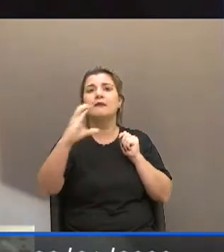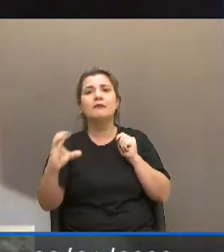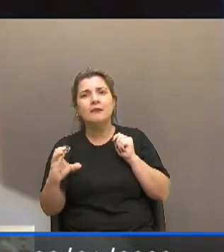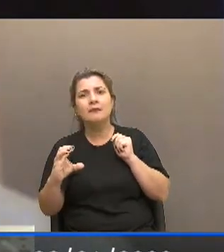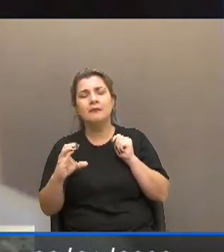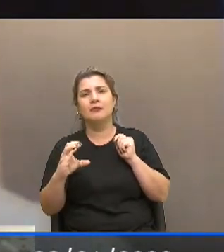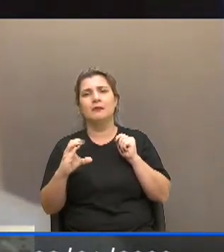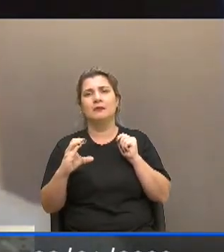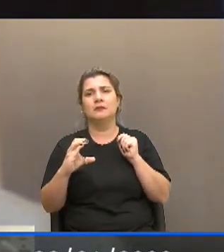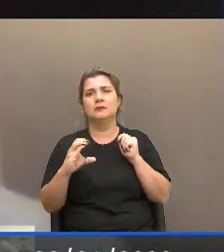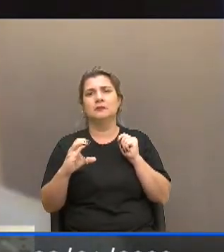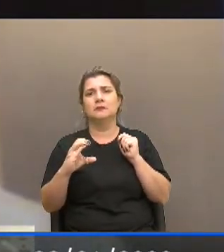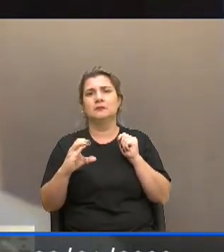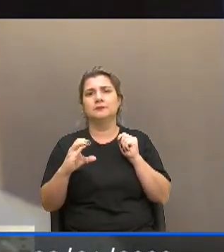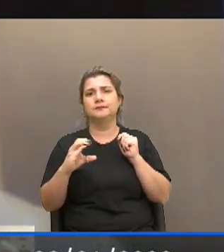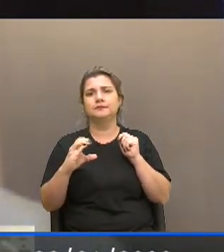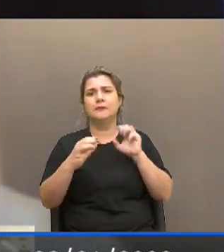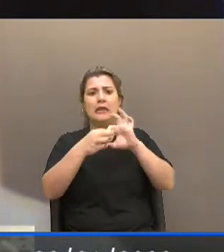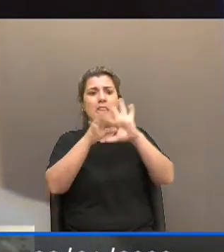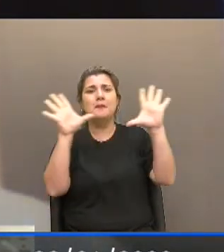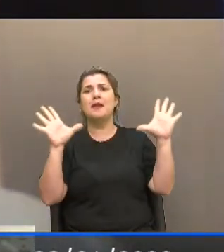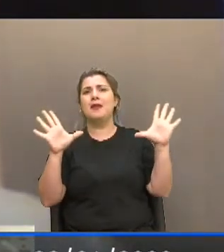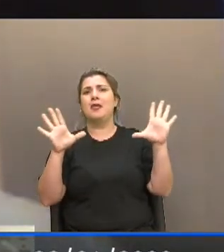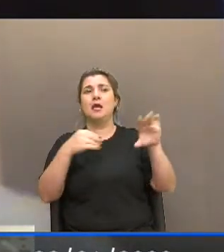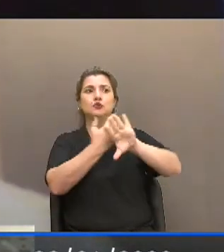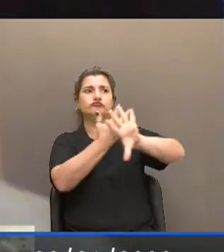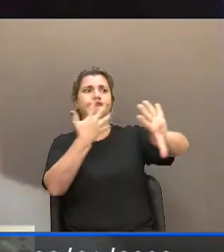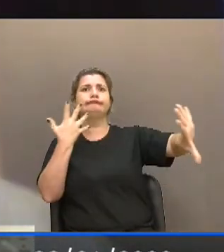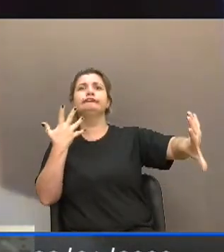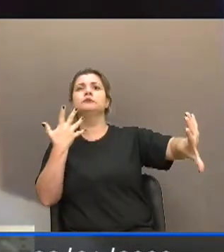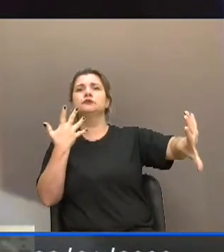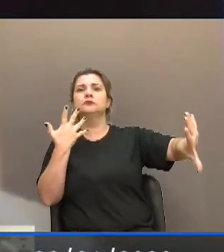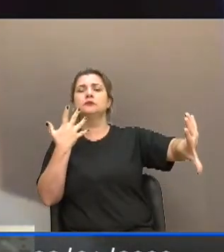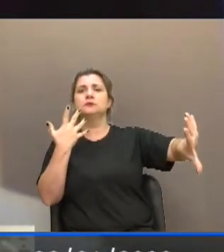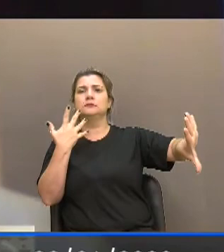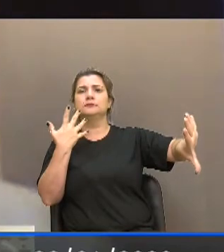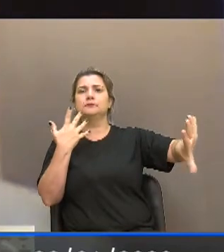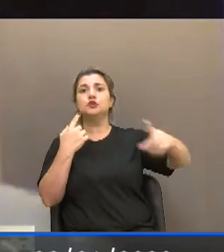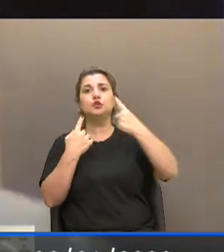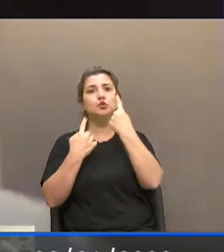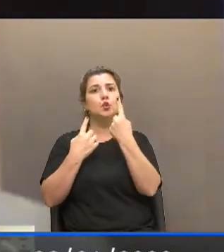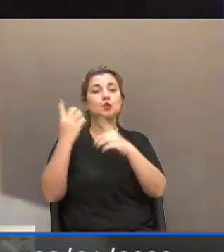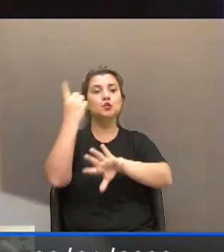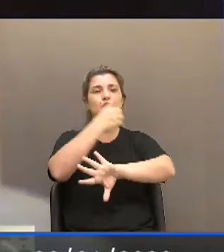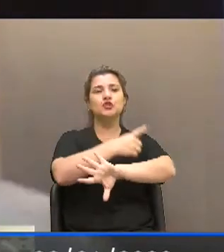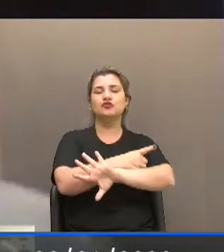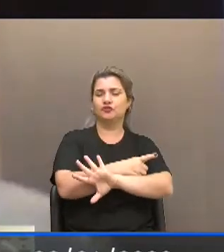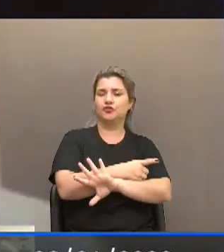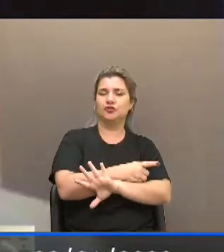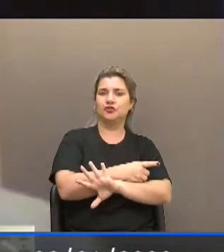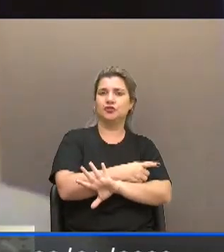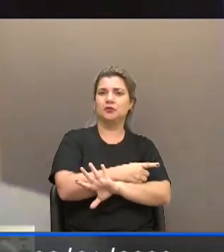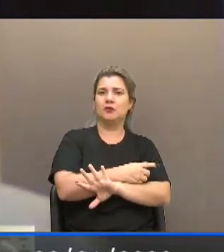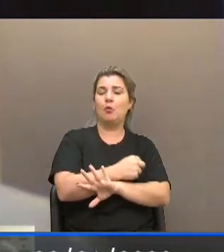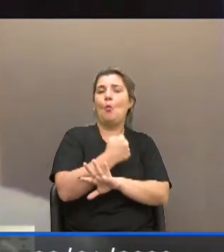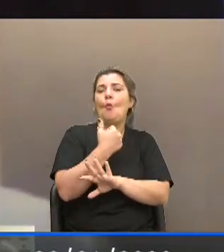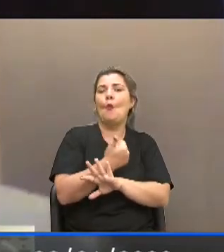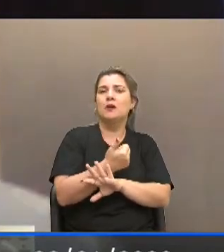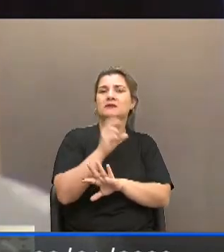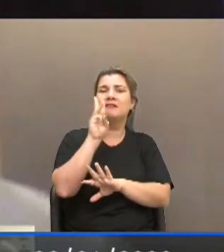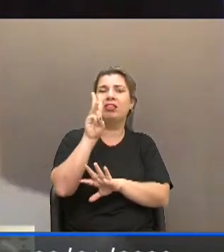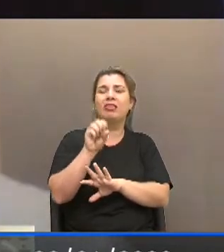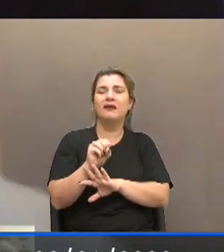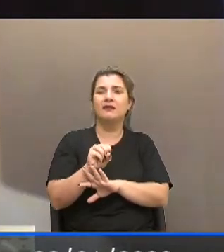Afrouxaram o distanciamento, num dia aumentou quase 30% o número de contaminações. Vão esperar chegar aqui no estado o que